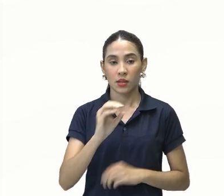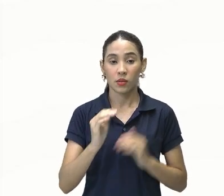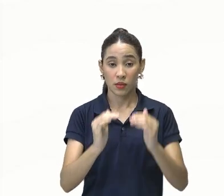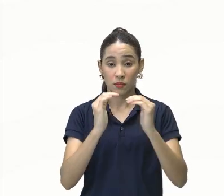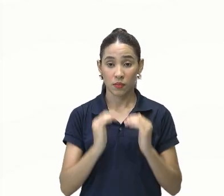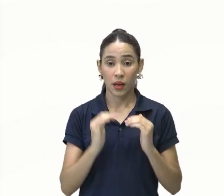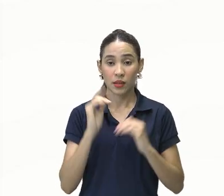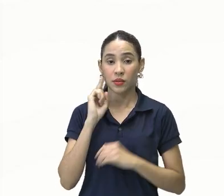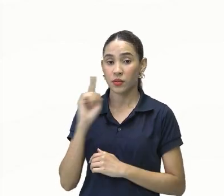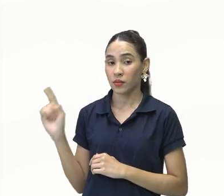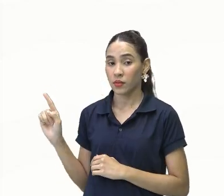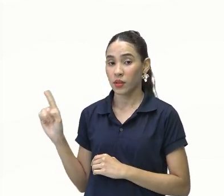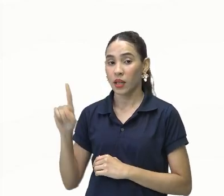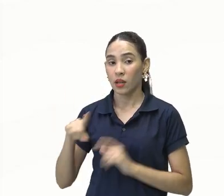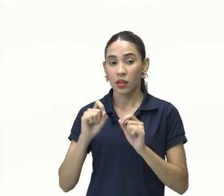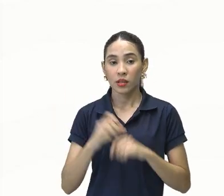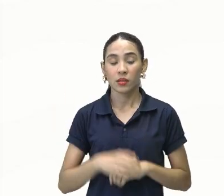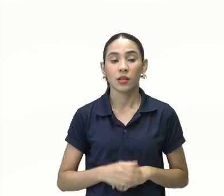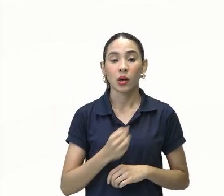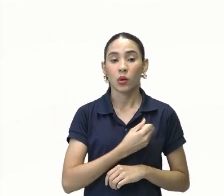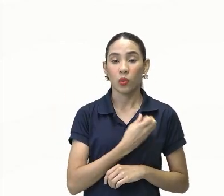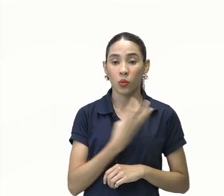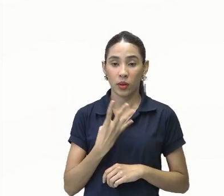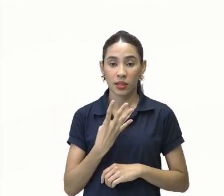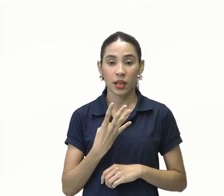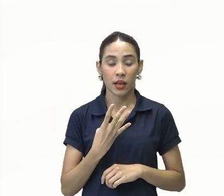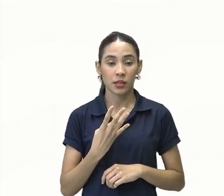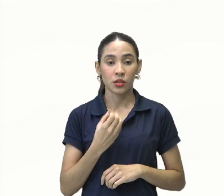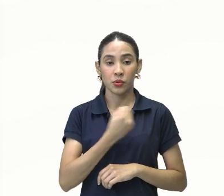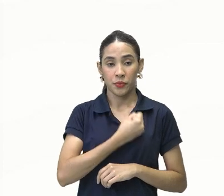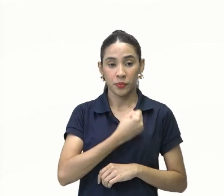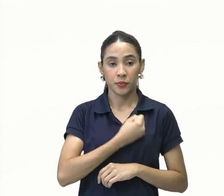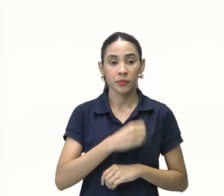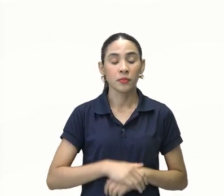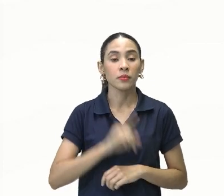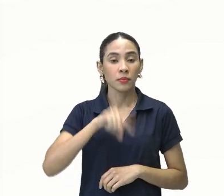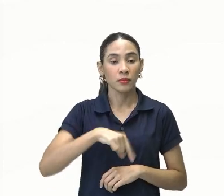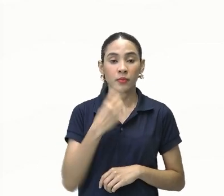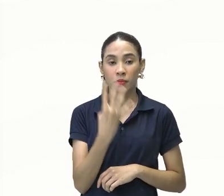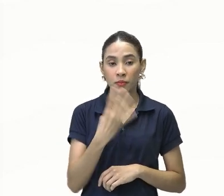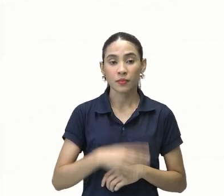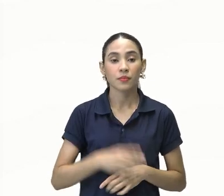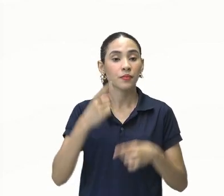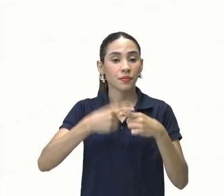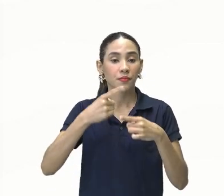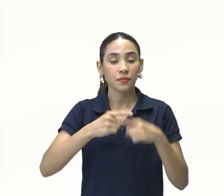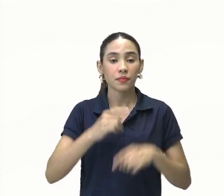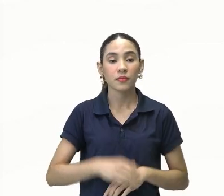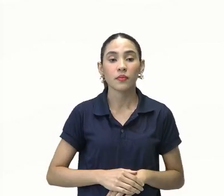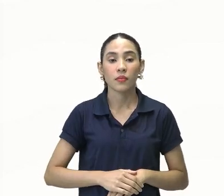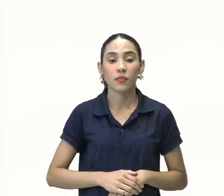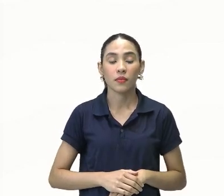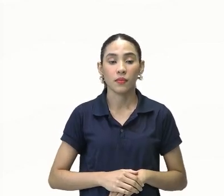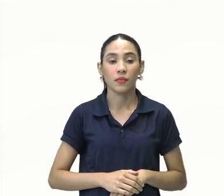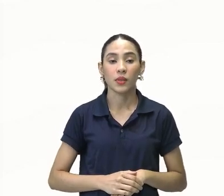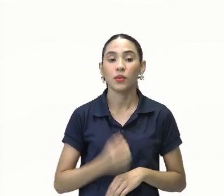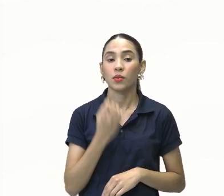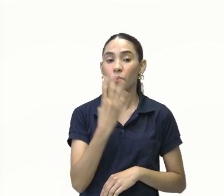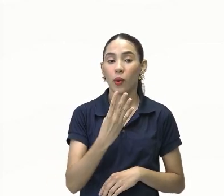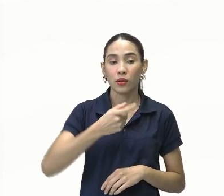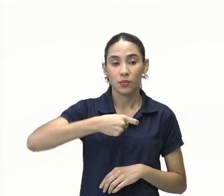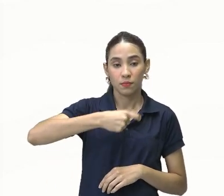Embaixo será a minha quantidade de elementos. São 4. Por quê? Porque são